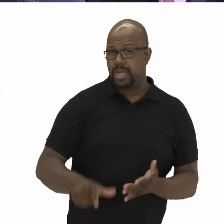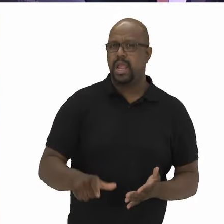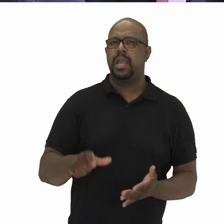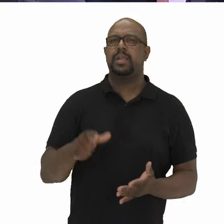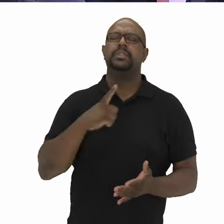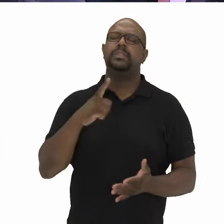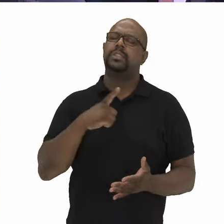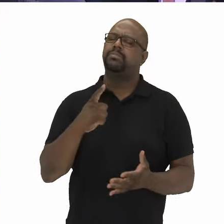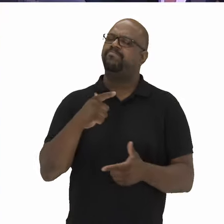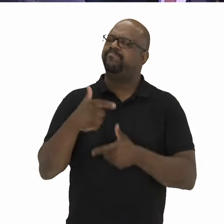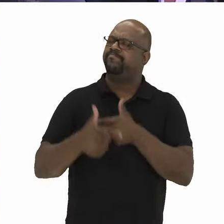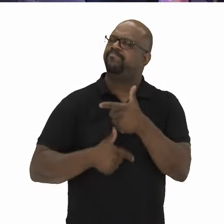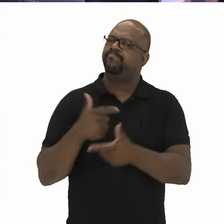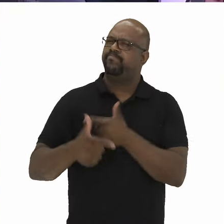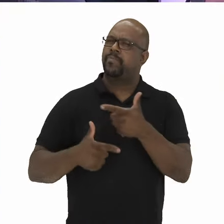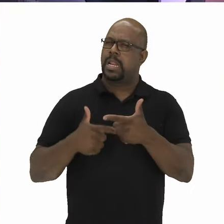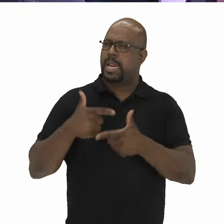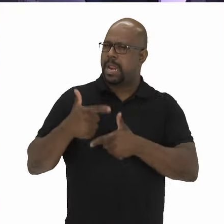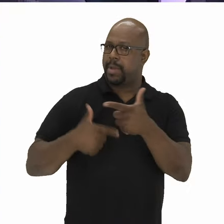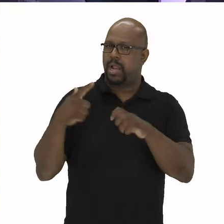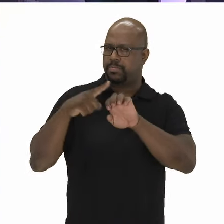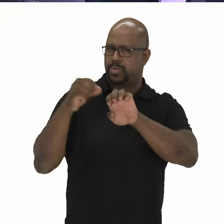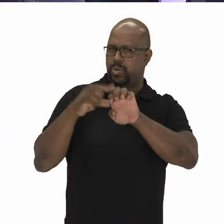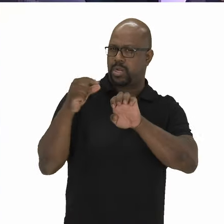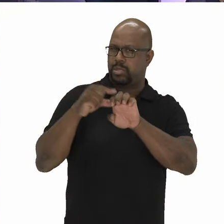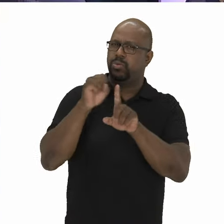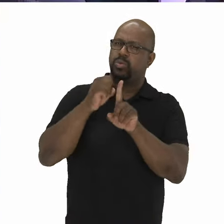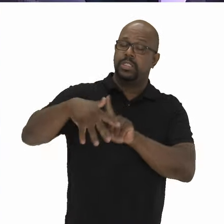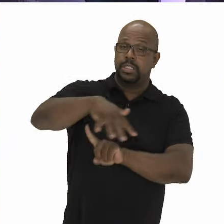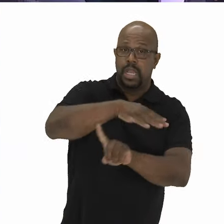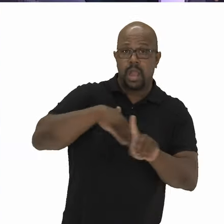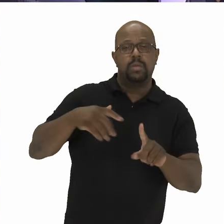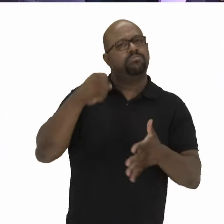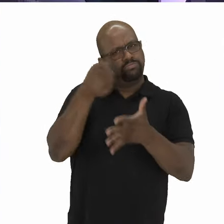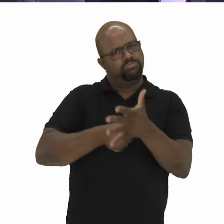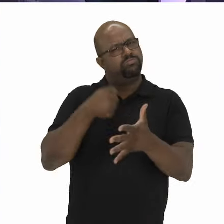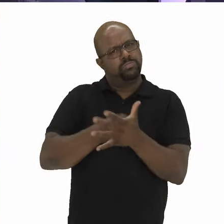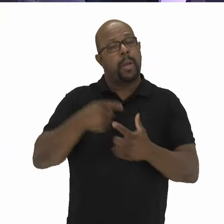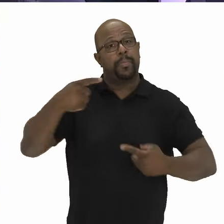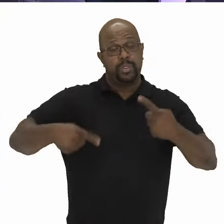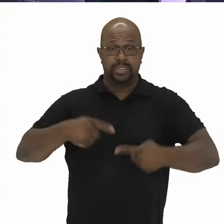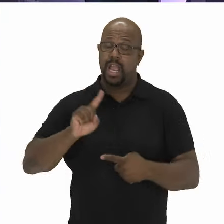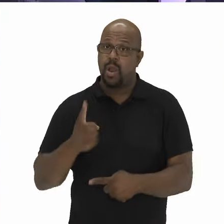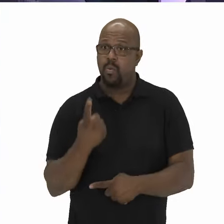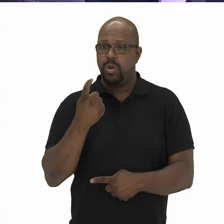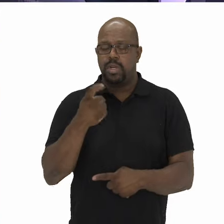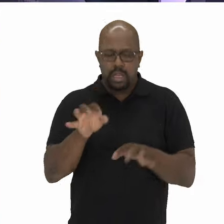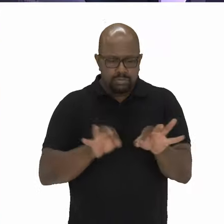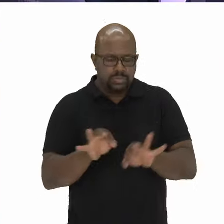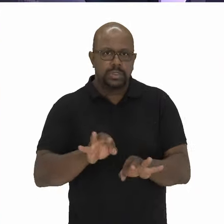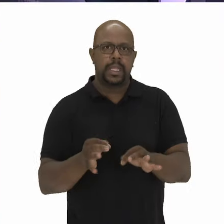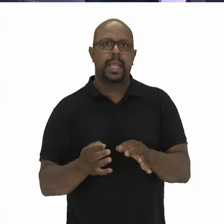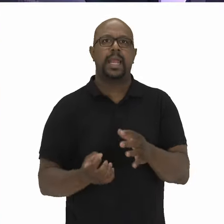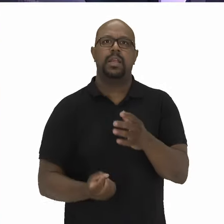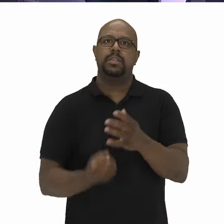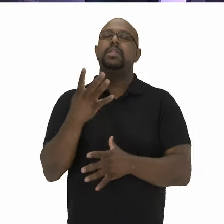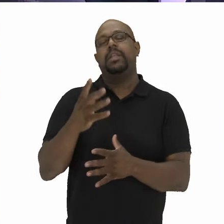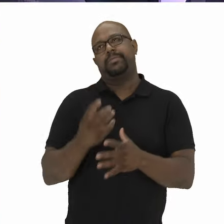mulher que tem feito um trabalho de empreendedorismo social e uma ativista política única que idealizou